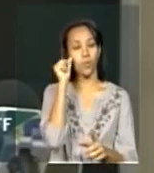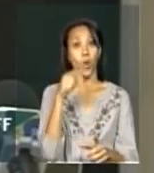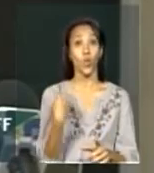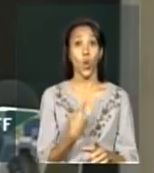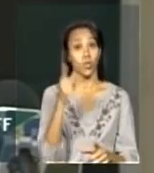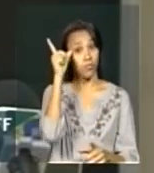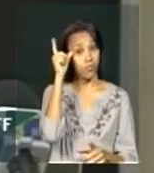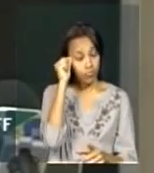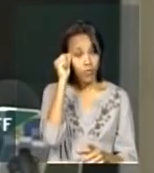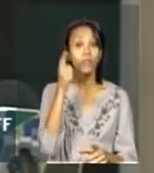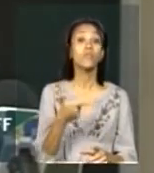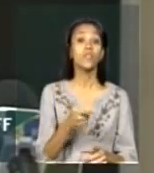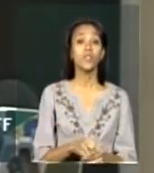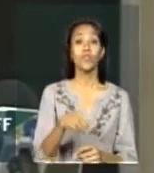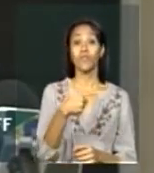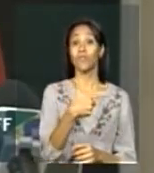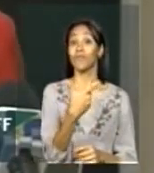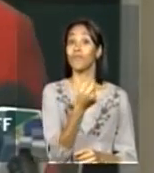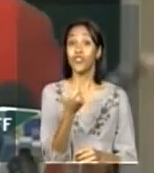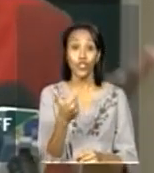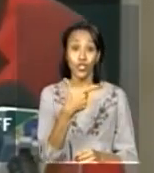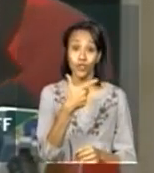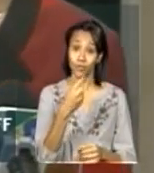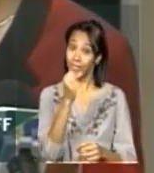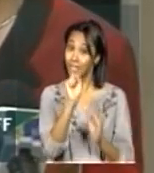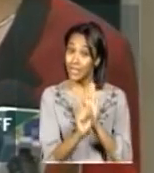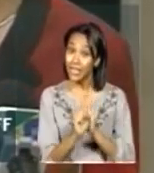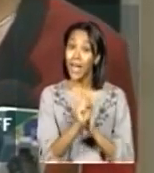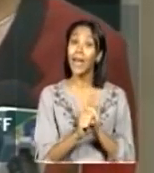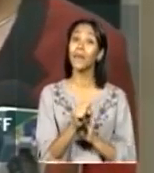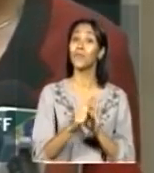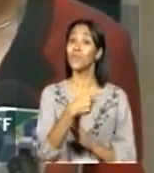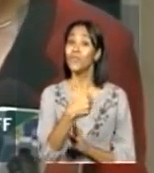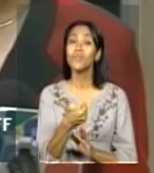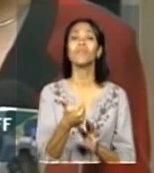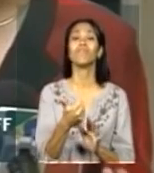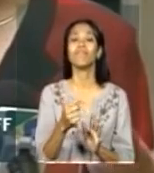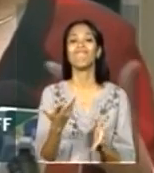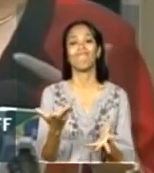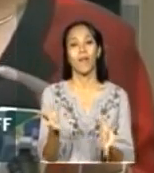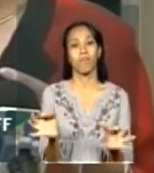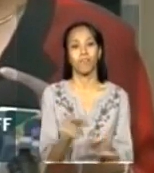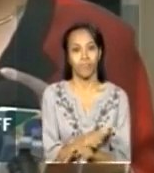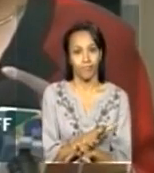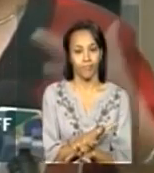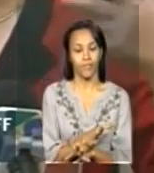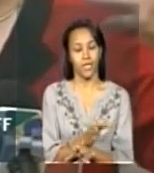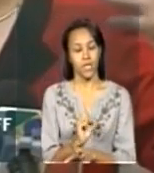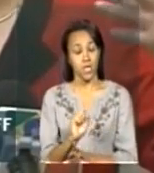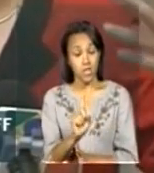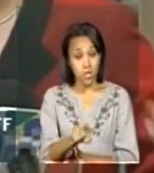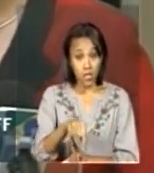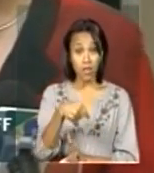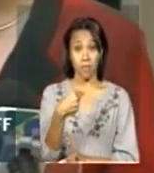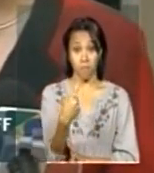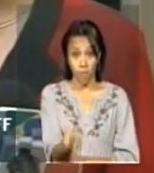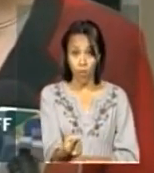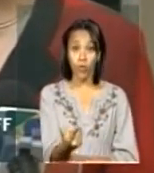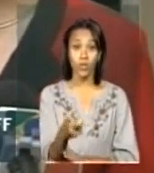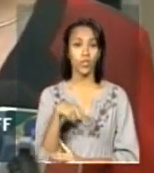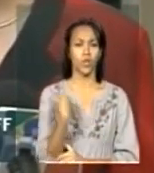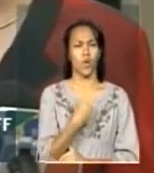início do do século XX. Depois nós conseguimos também